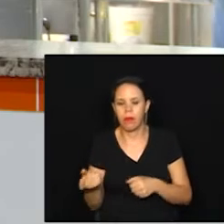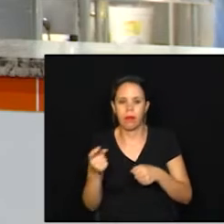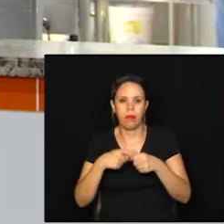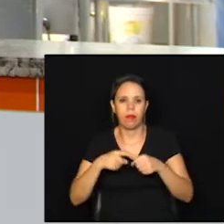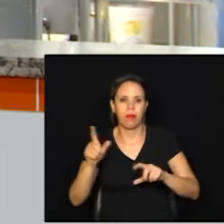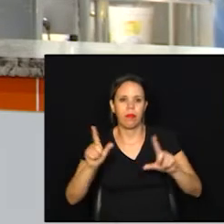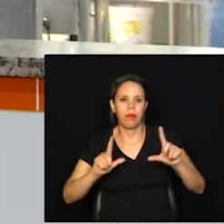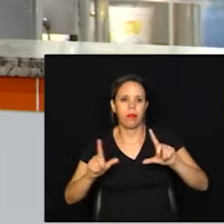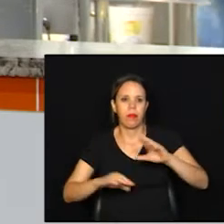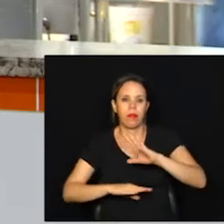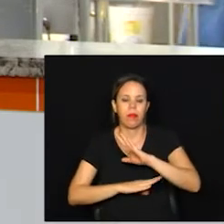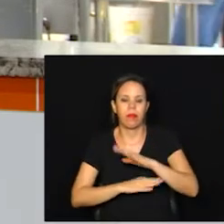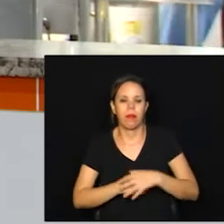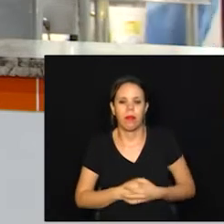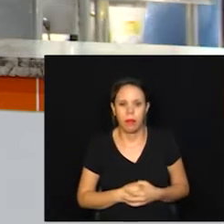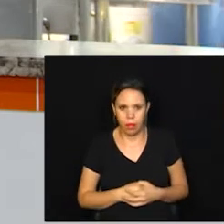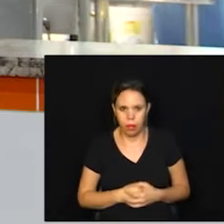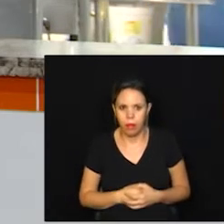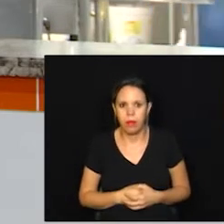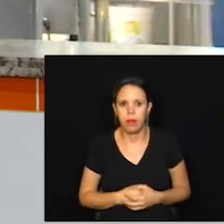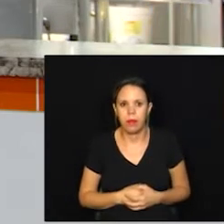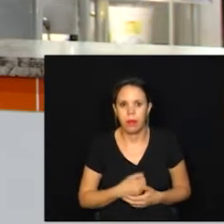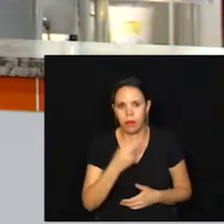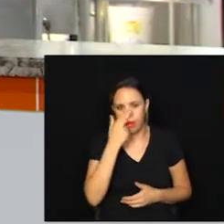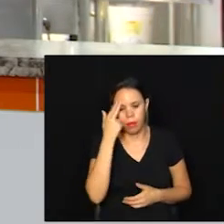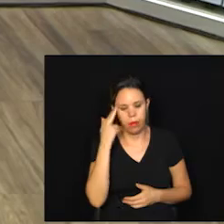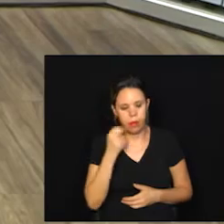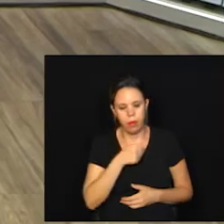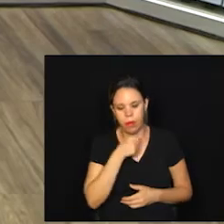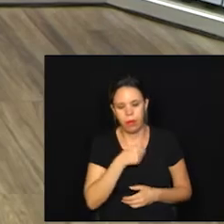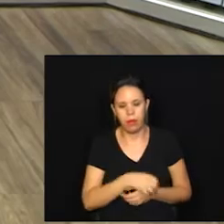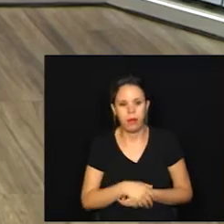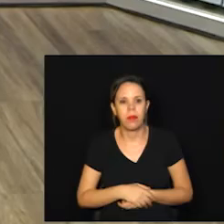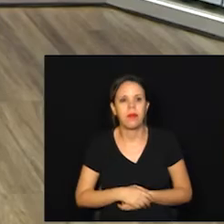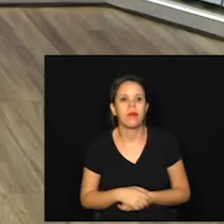voltamos aos estúdios da TV Câmara Campinas com Gabriel Castro.